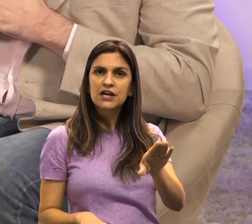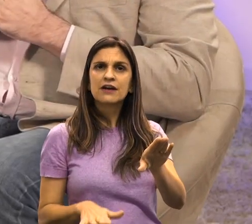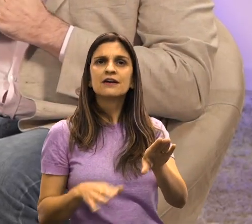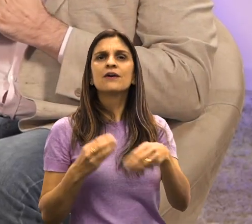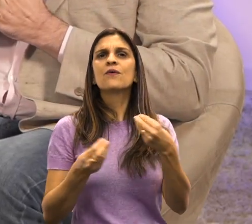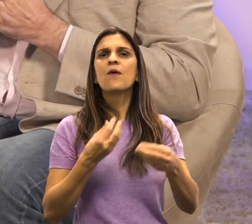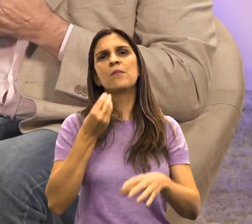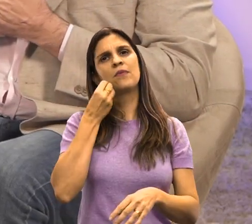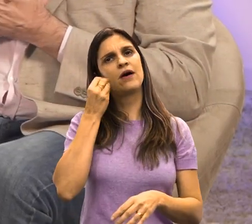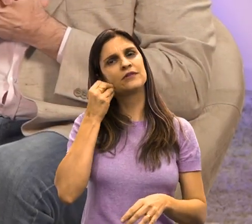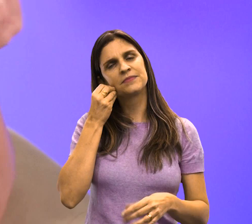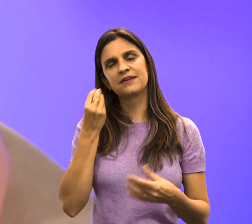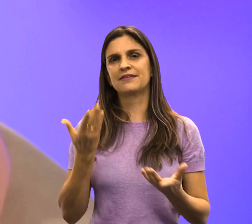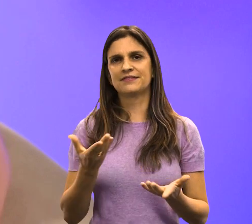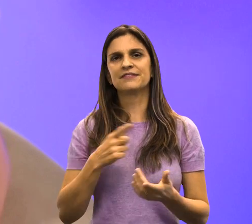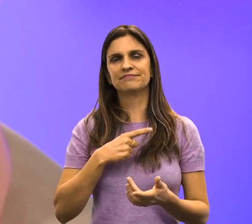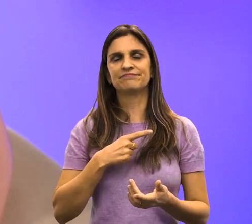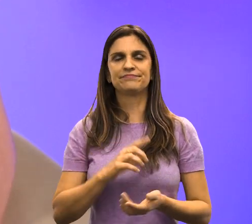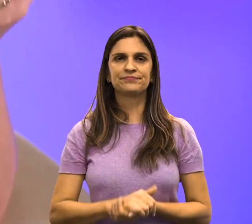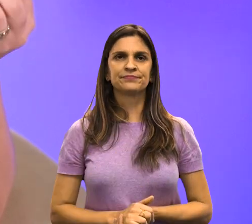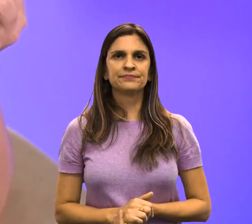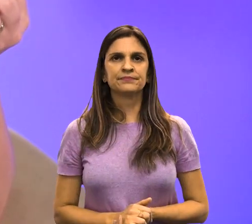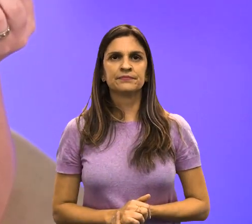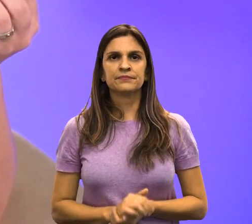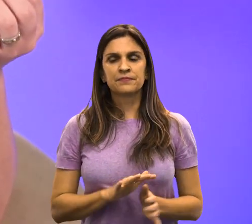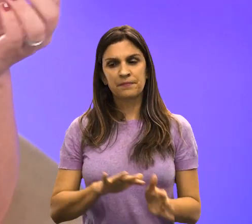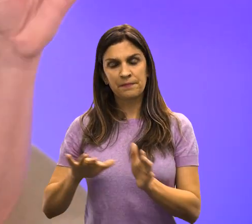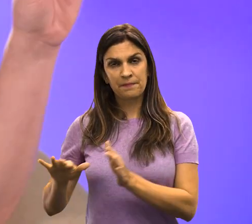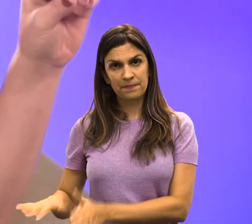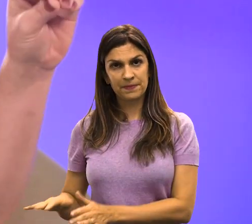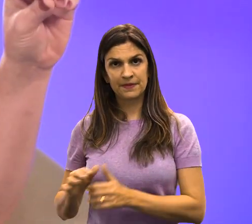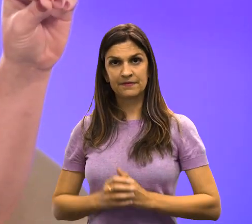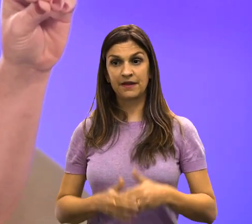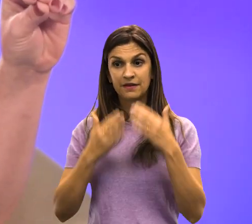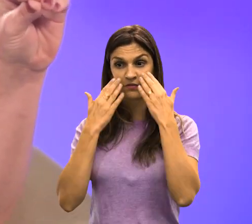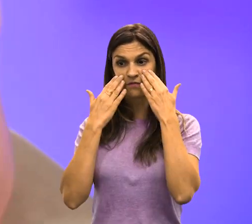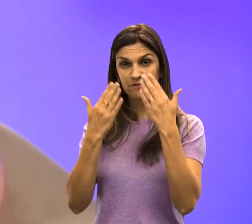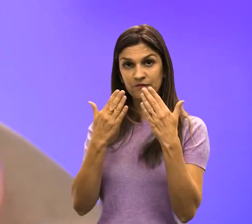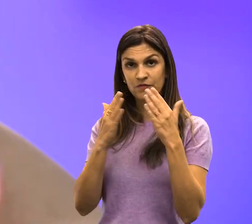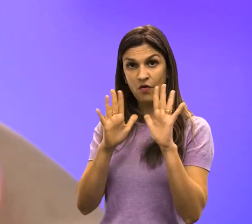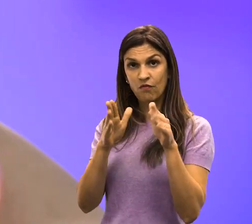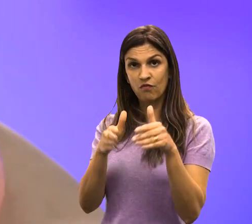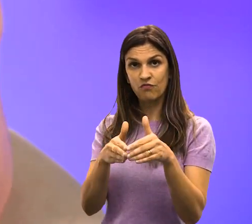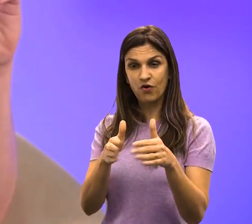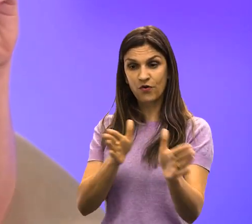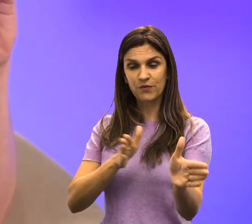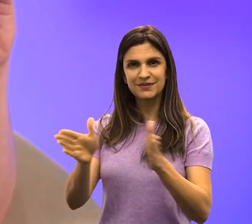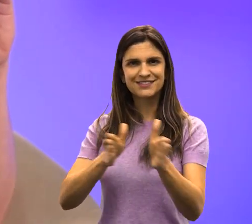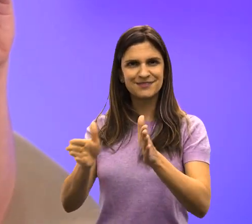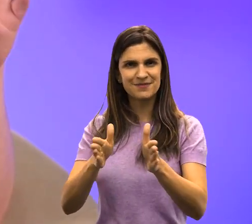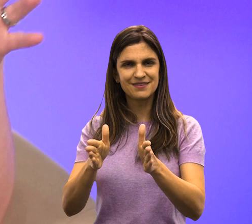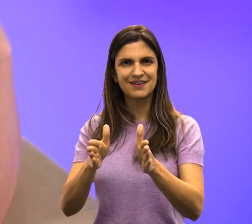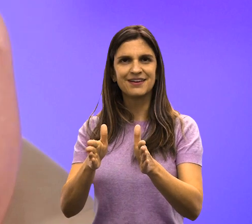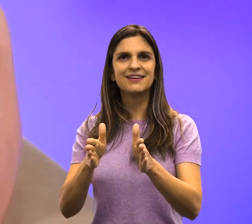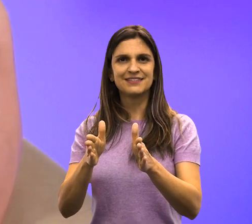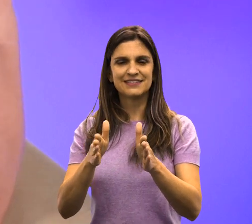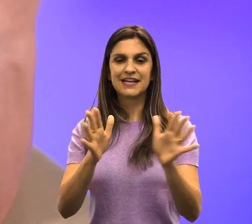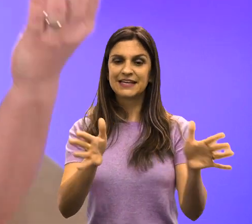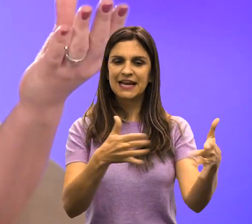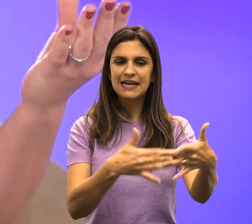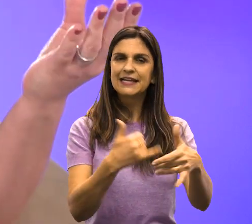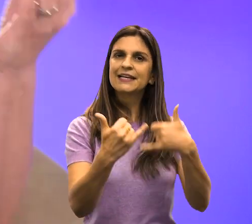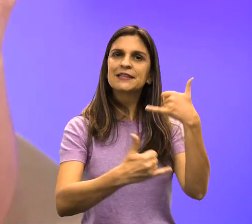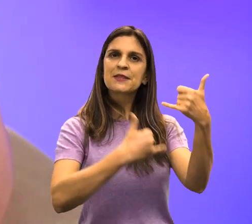primeira infância. E agora esse olhar, né, para acessibilidade, porque inclusive nessa questão da Brinquedoteca Pública Municipal,